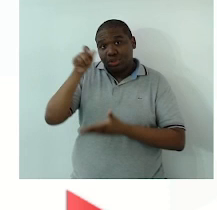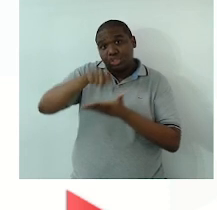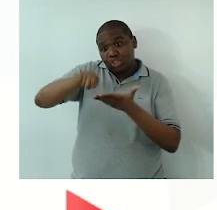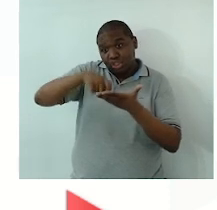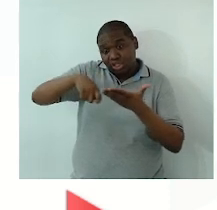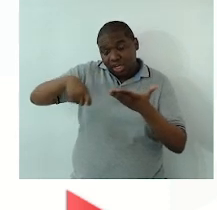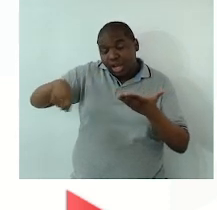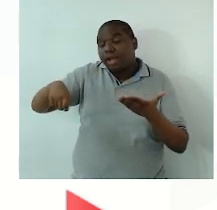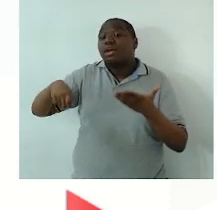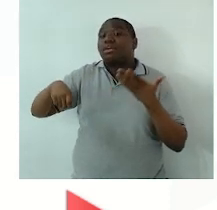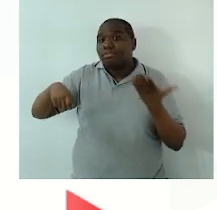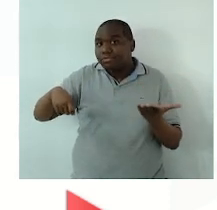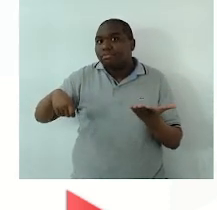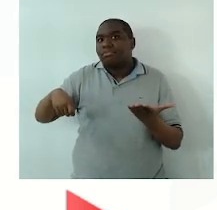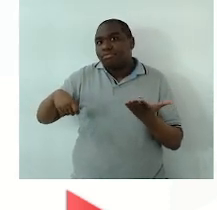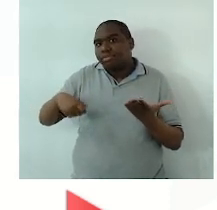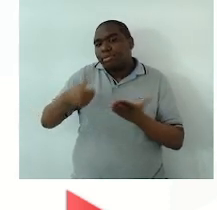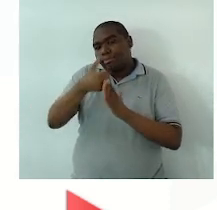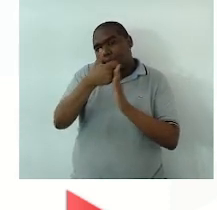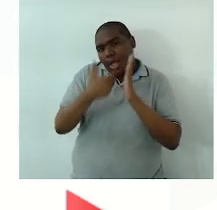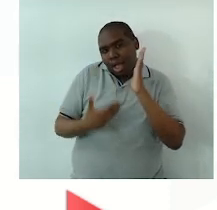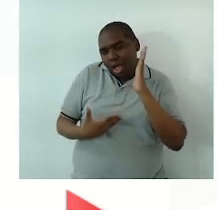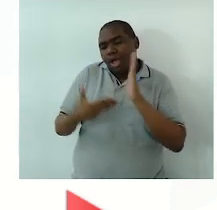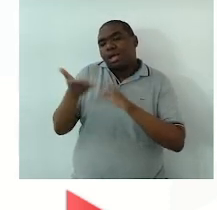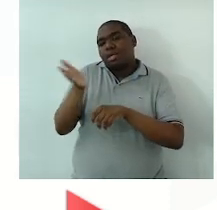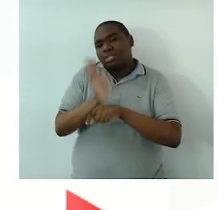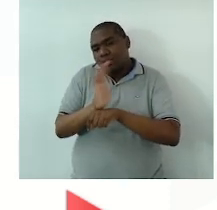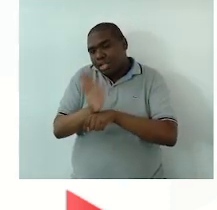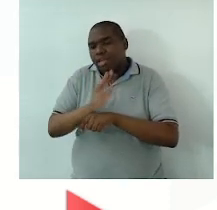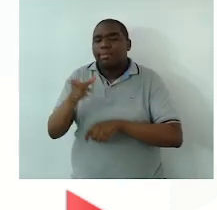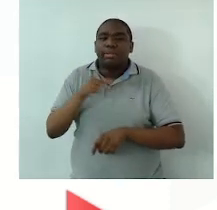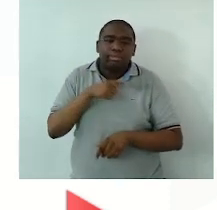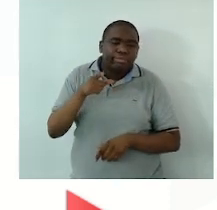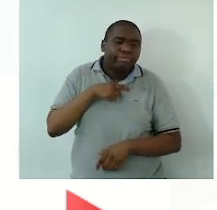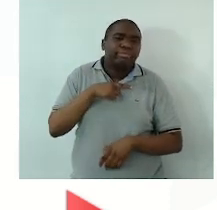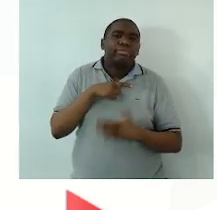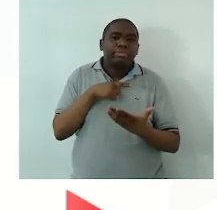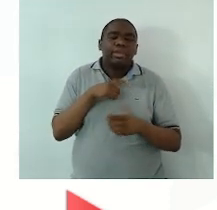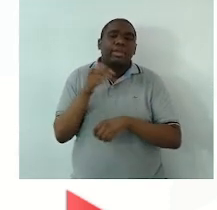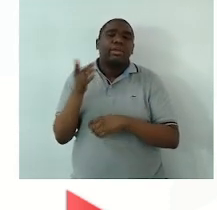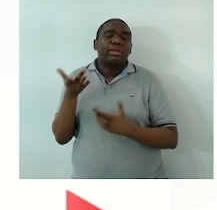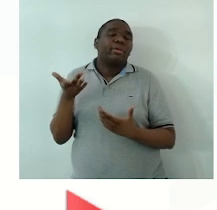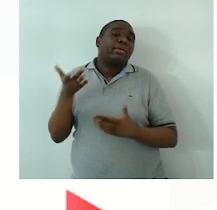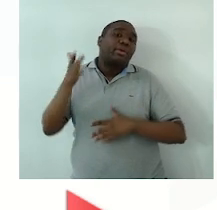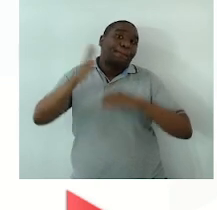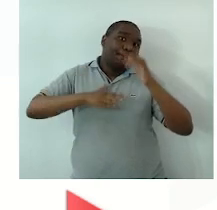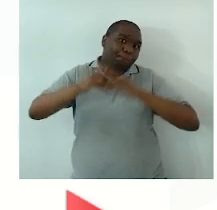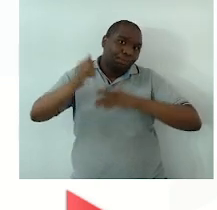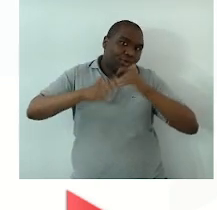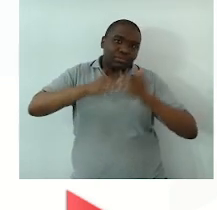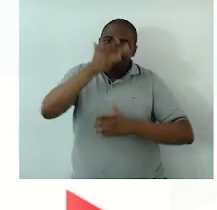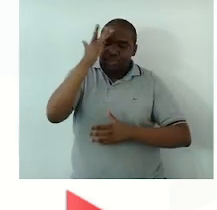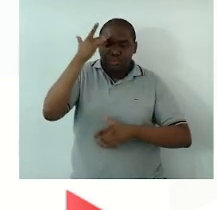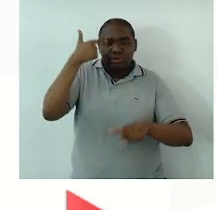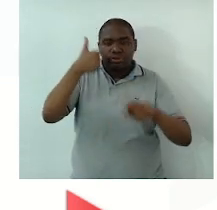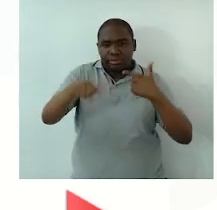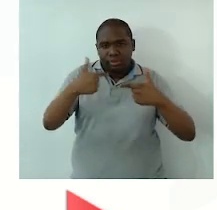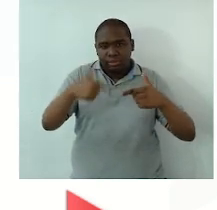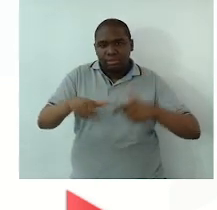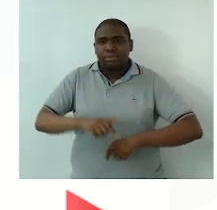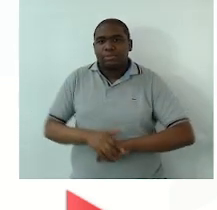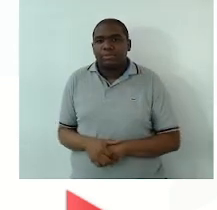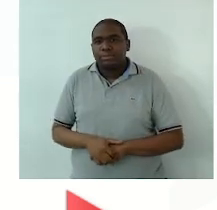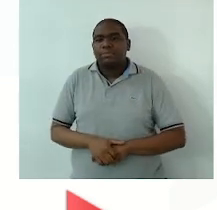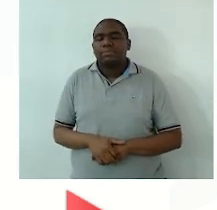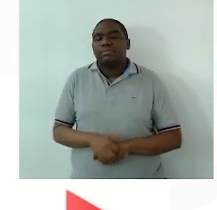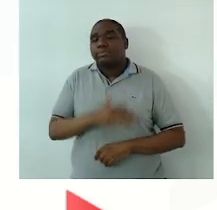o roteiro lá do cinema, que vai ter também uma gama de profissionais que vão trabalhar para fazer,